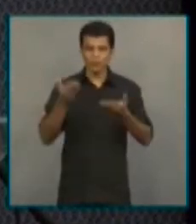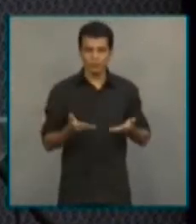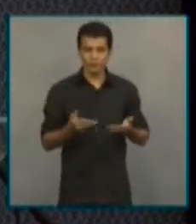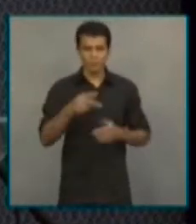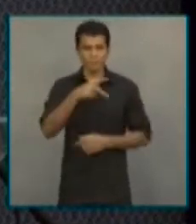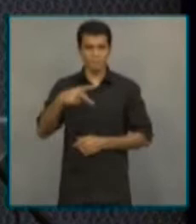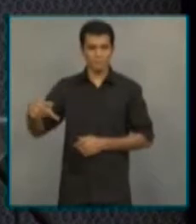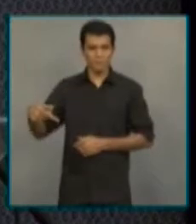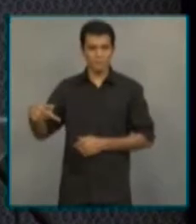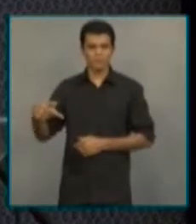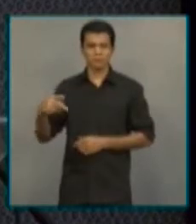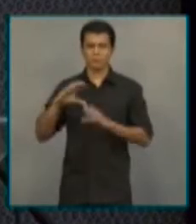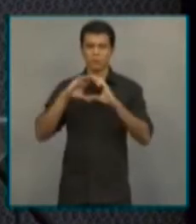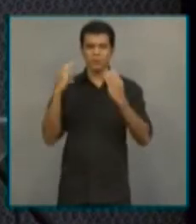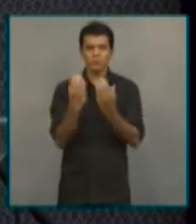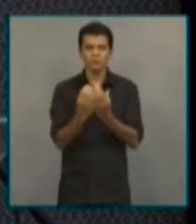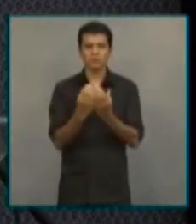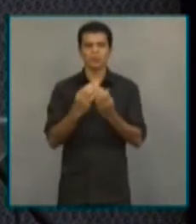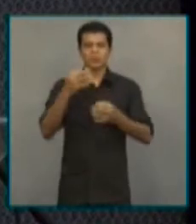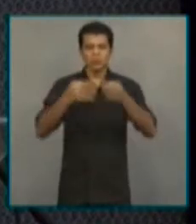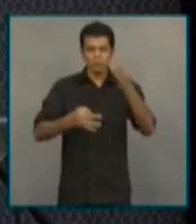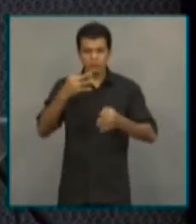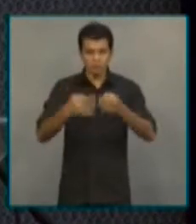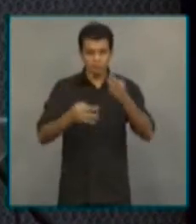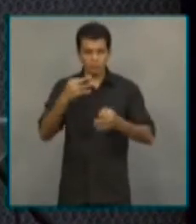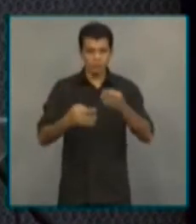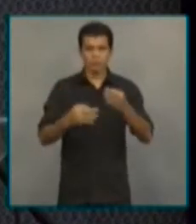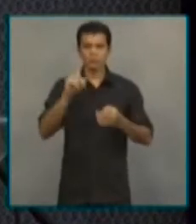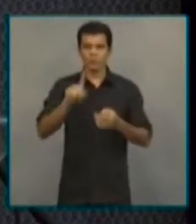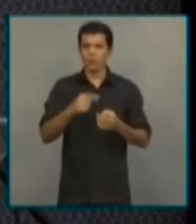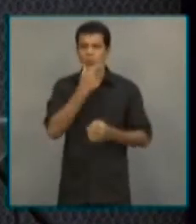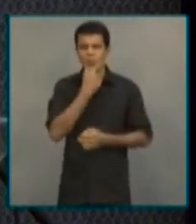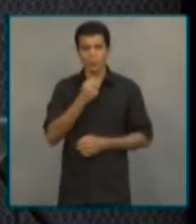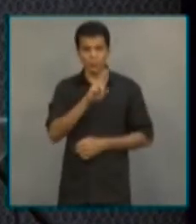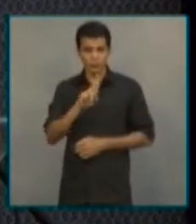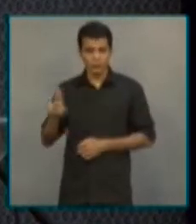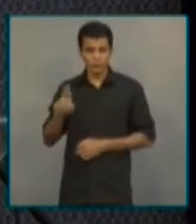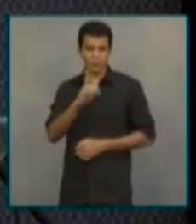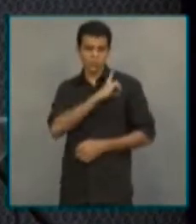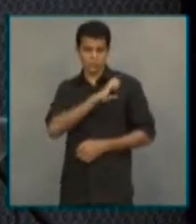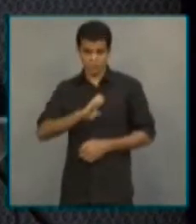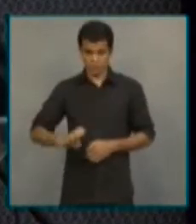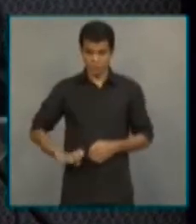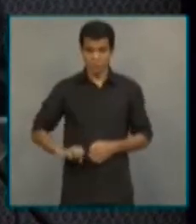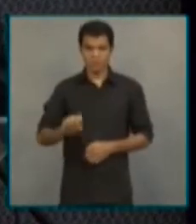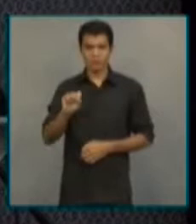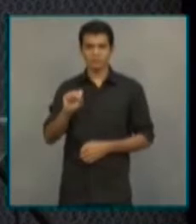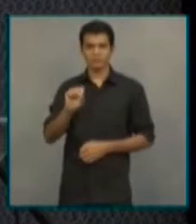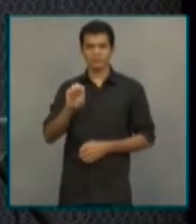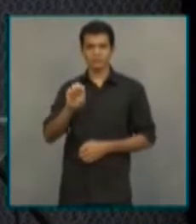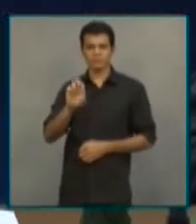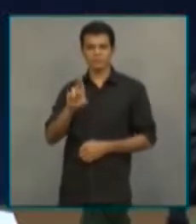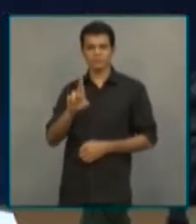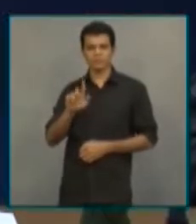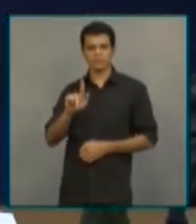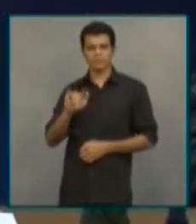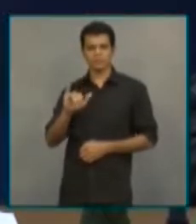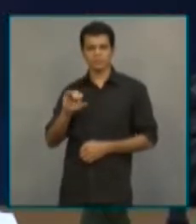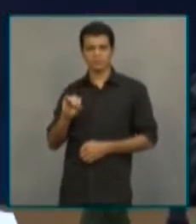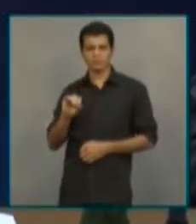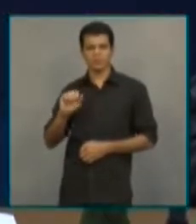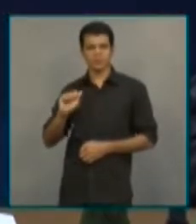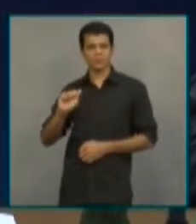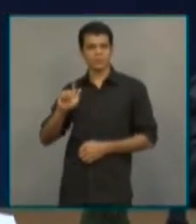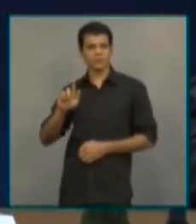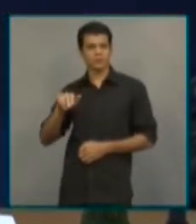Justiça e Redação, a CCJ, o excelentíssimo senhor deputado estadual Sérgio Aguiar. Muito boa tarde, senhoras